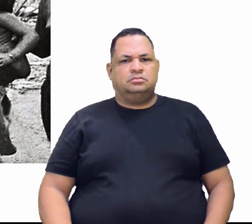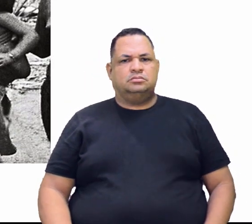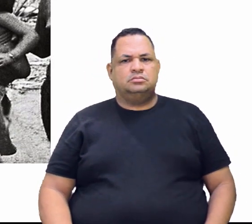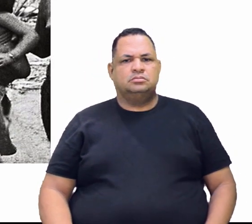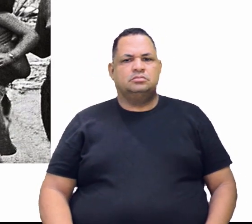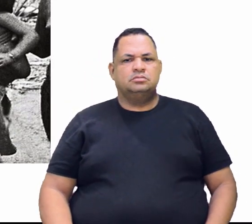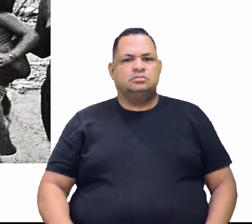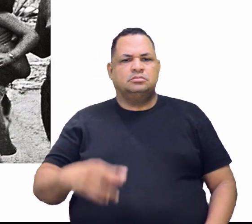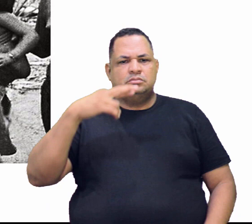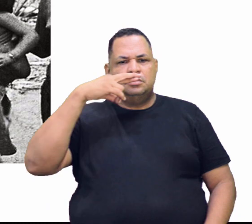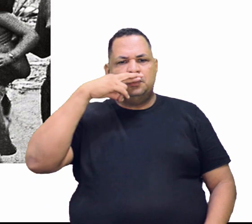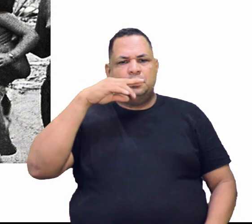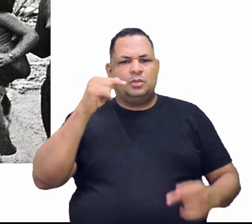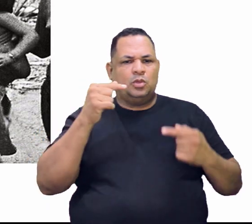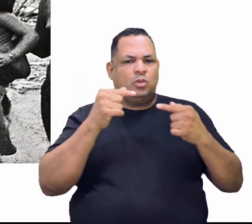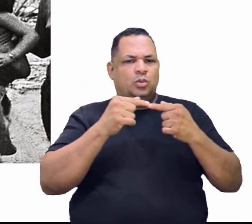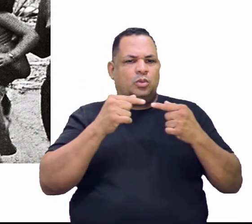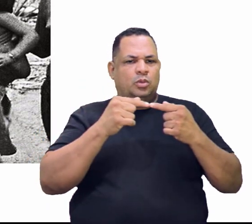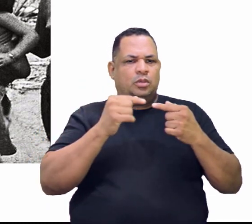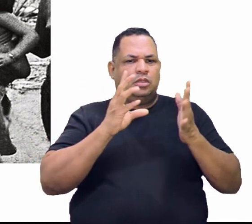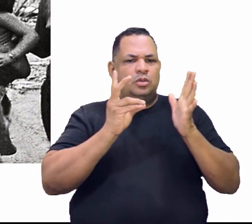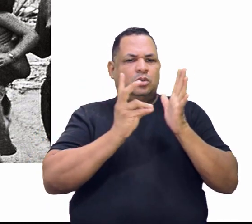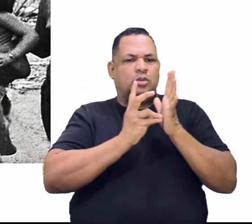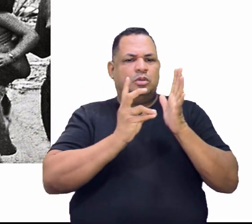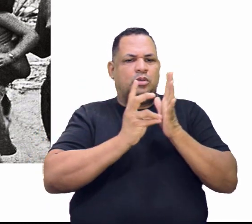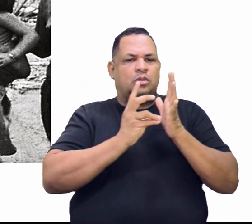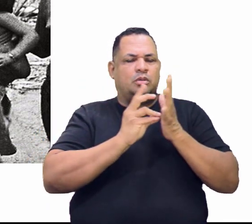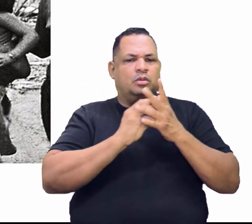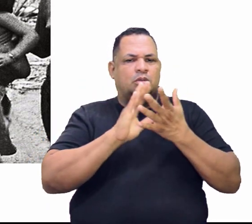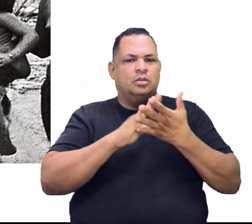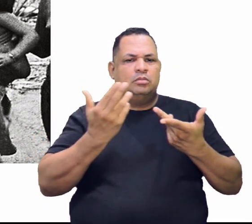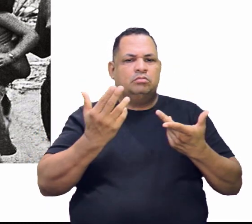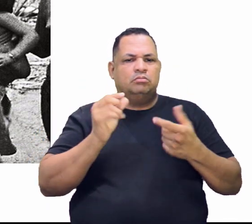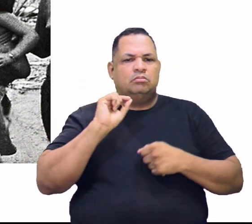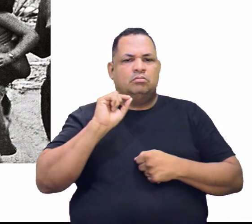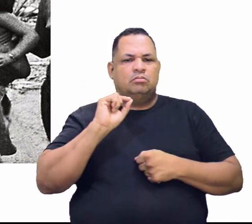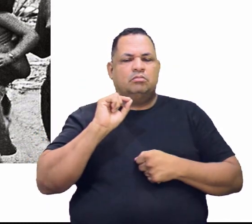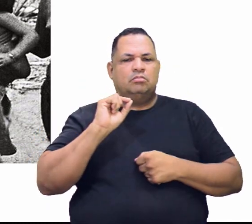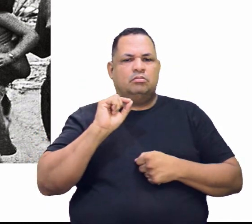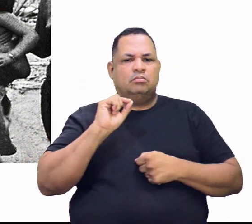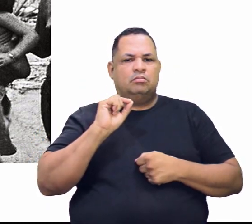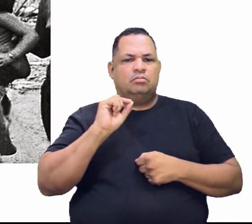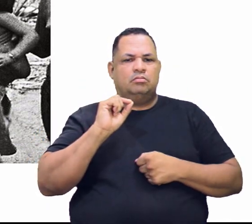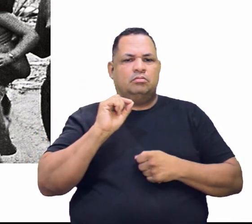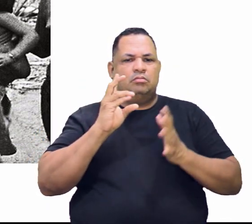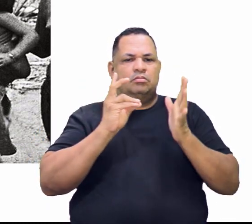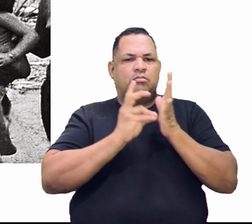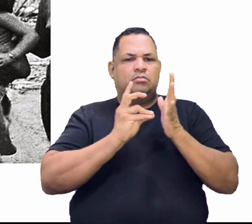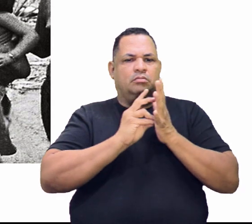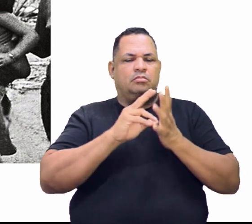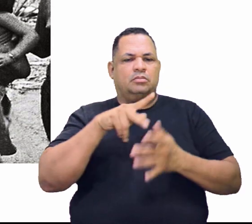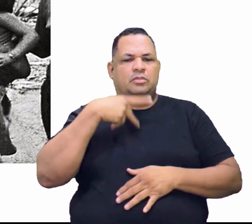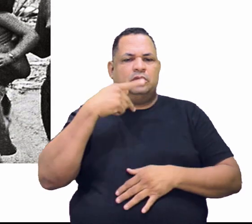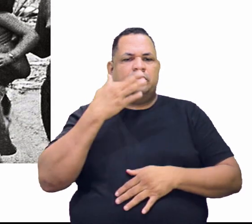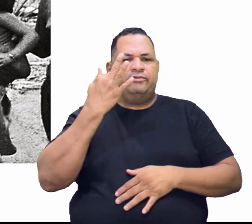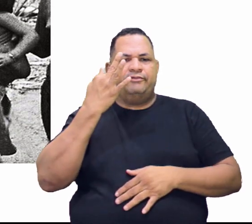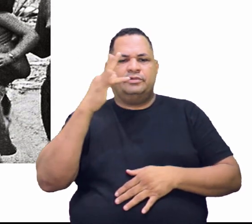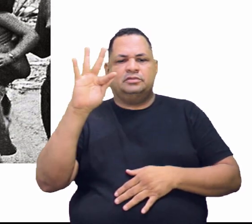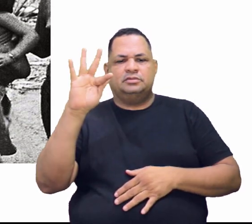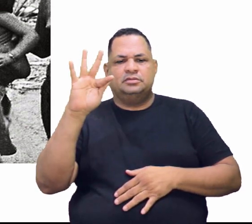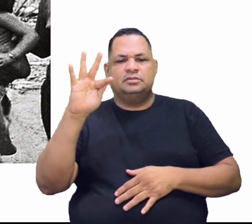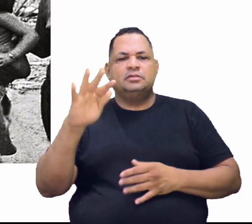Veja aí, Rondon em contato com as tribos indígenas. Esse aí esse índio, ele falava